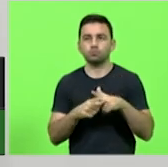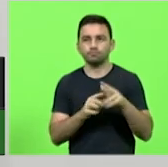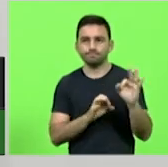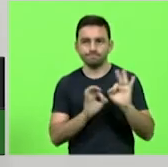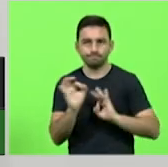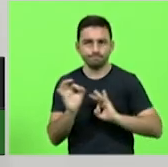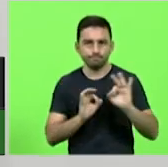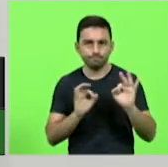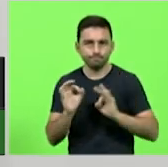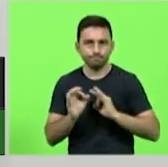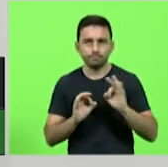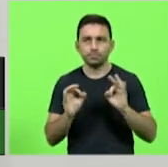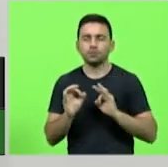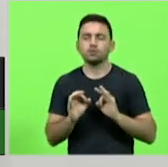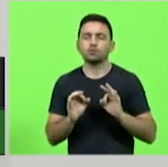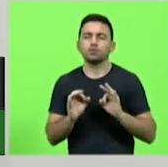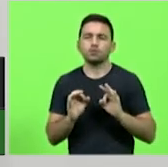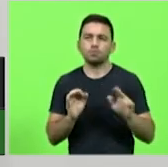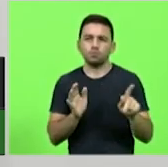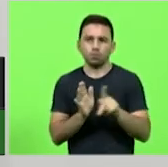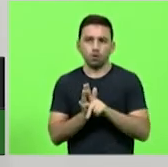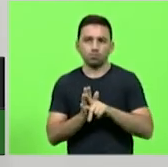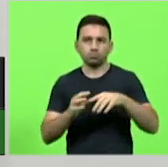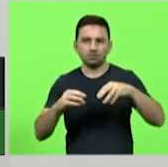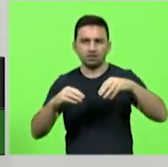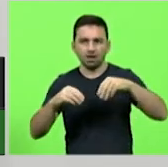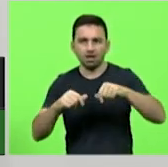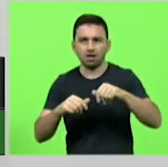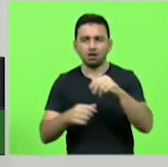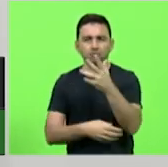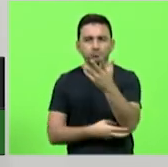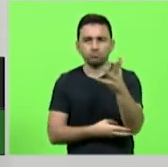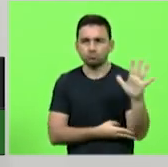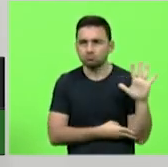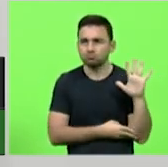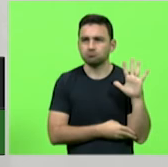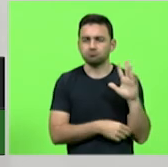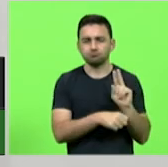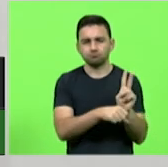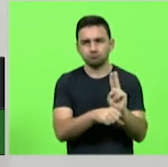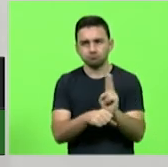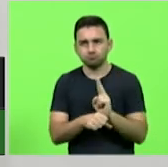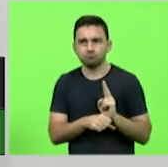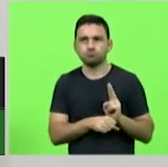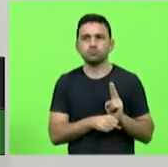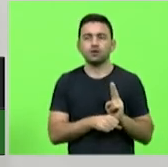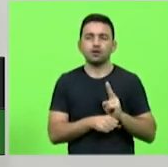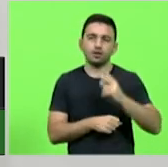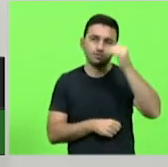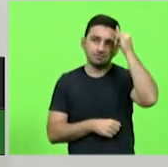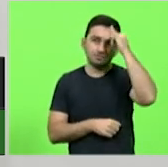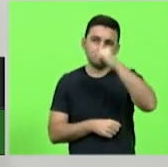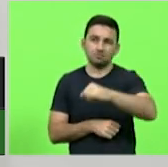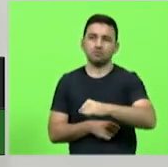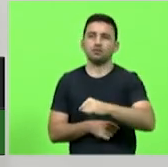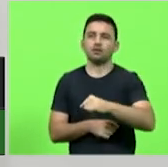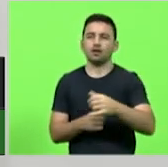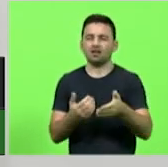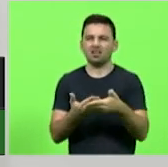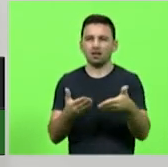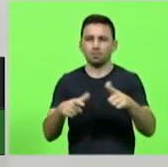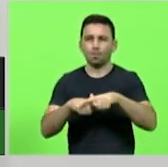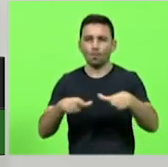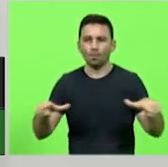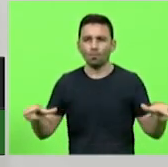ecossistemas terrestres, gerir de forma sustentável as florestas, combater a desertificação,